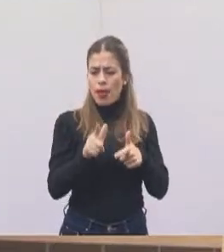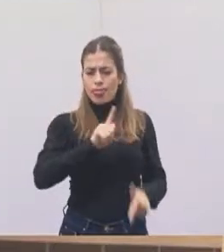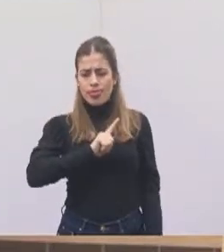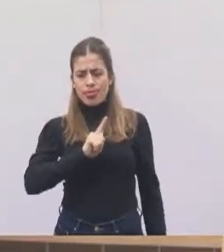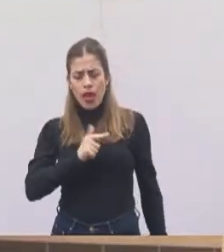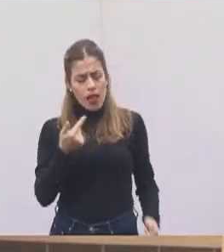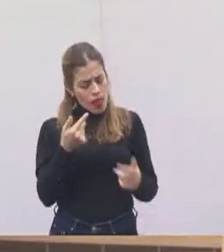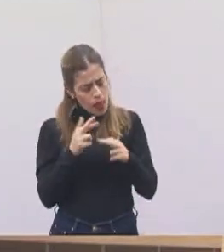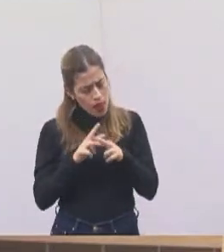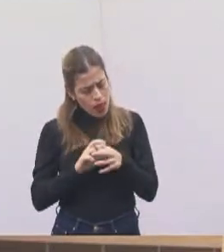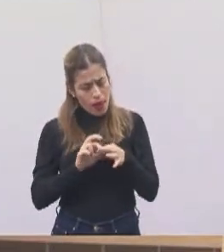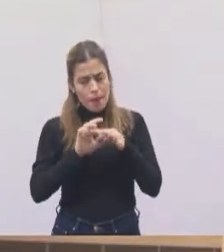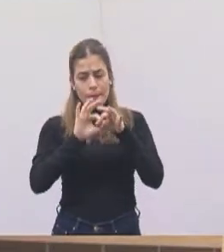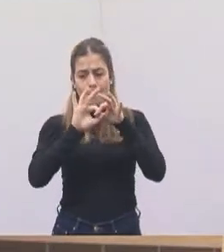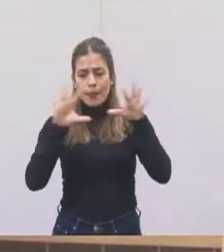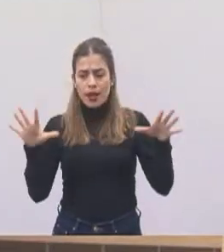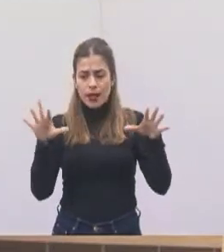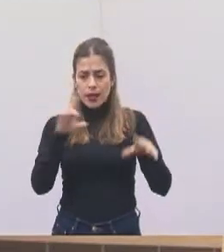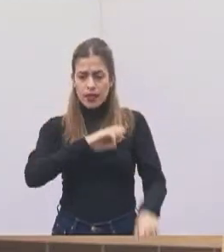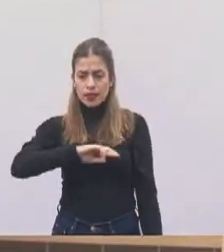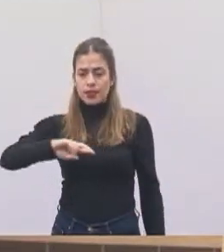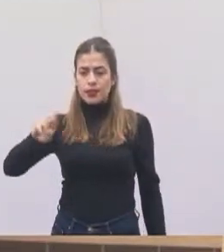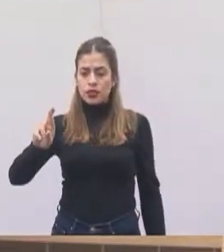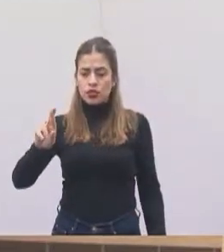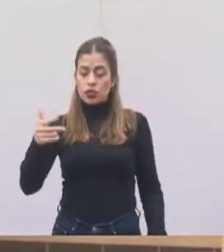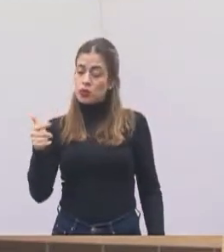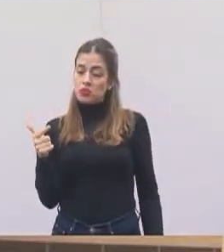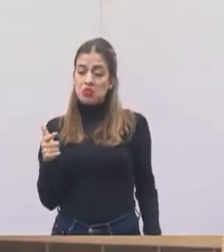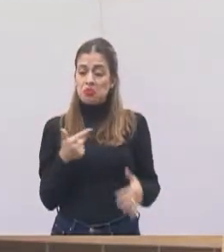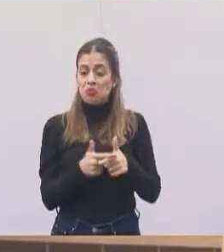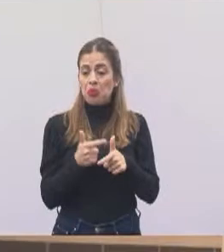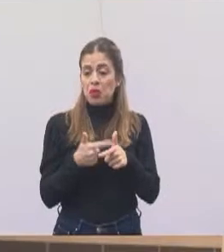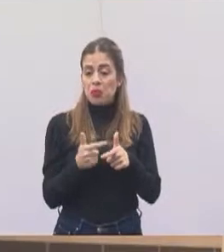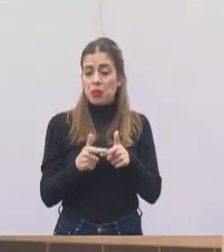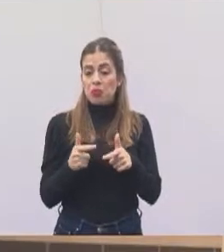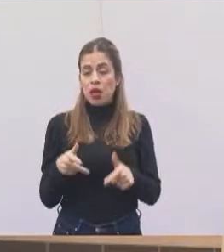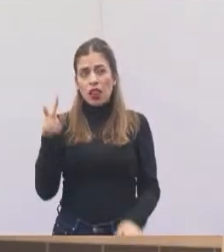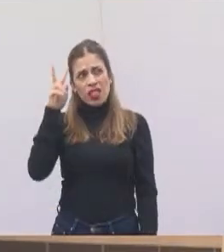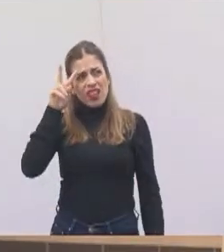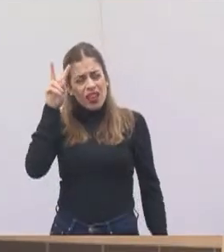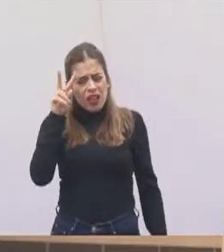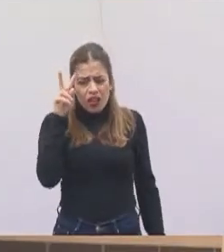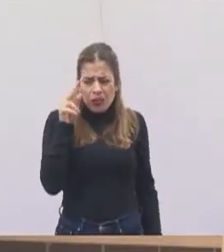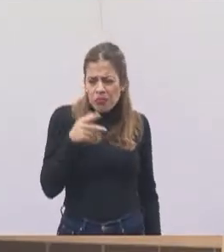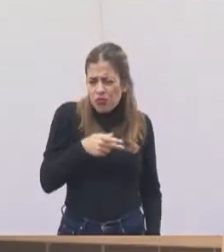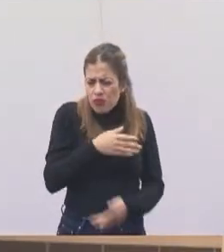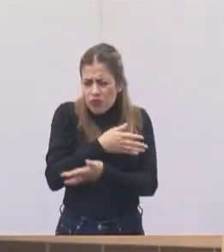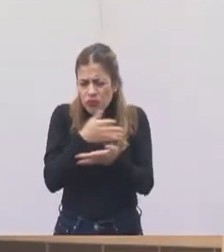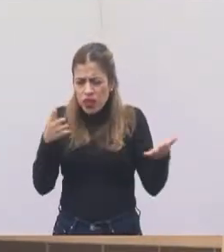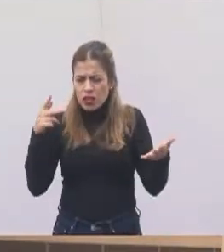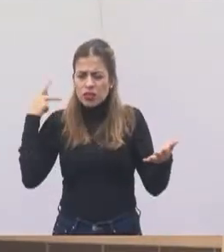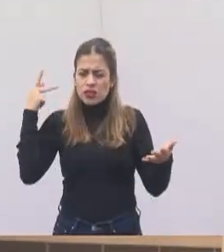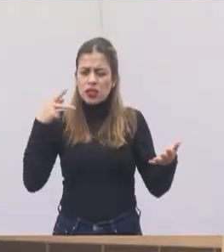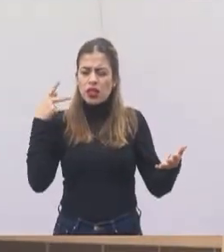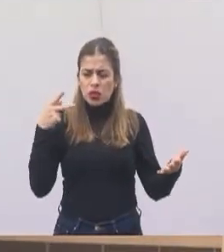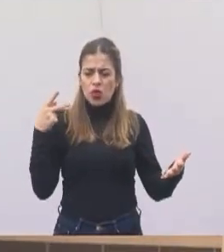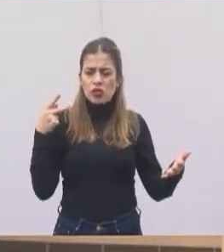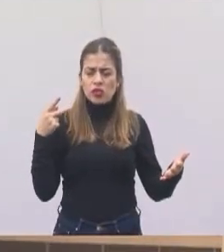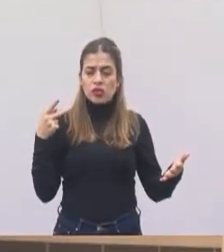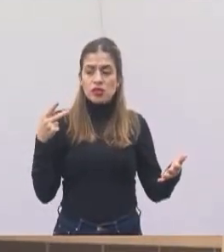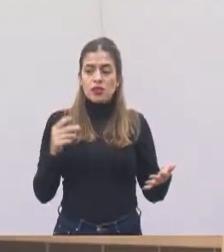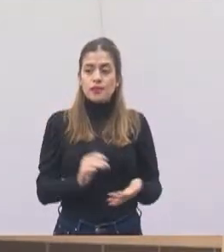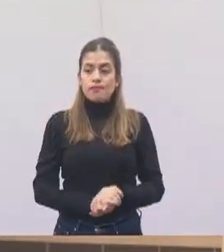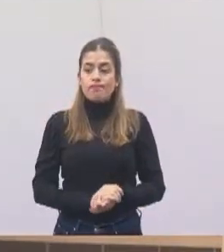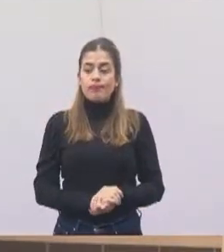liberdade religiosa, não vejo nenhum problema. E eu quero lembrar aqui, vereadores dessa Casa de Leis,